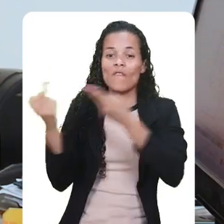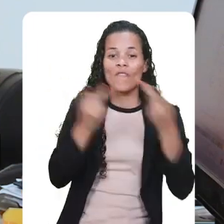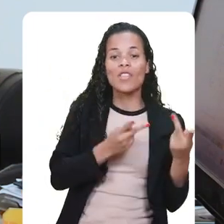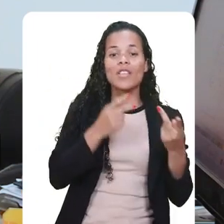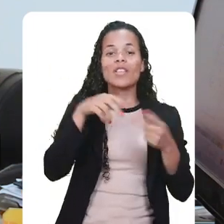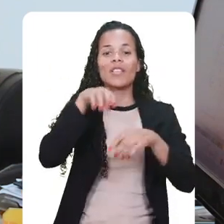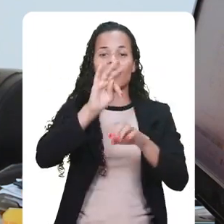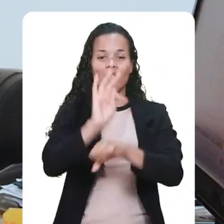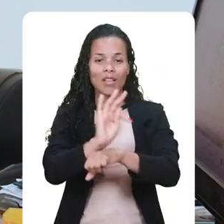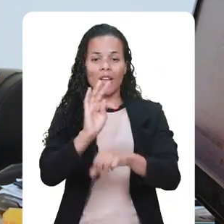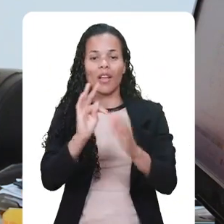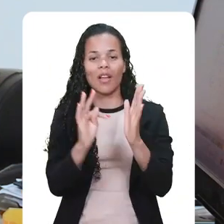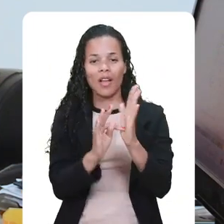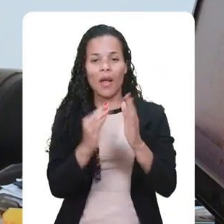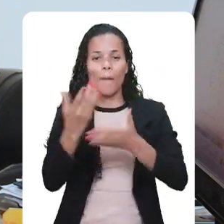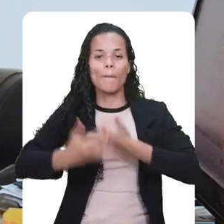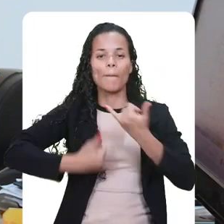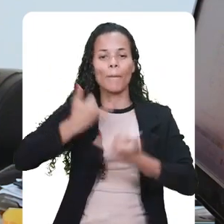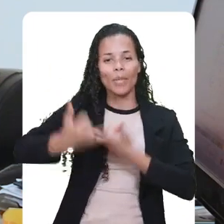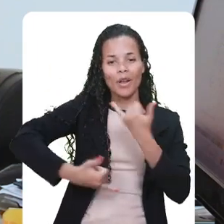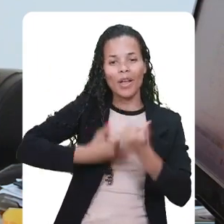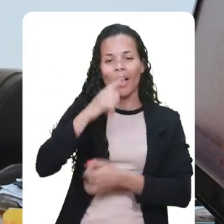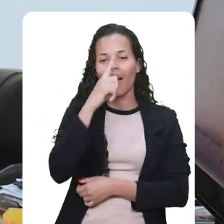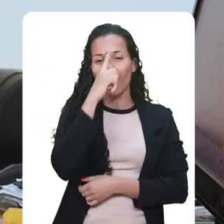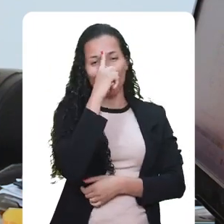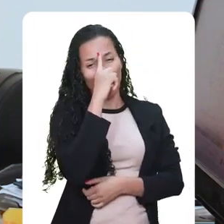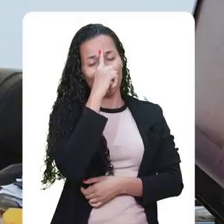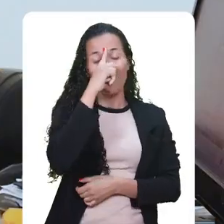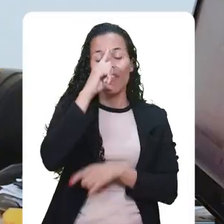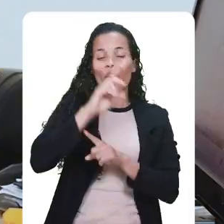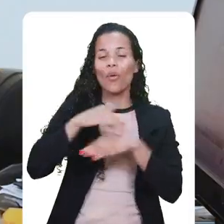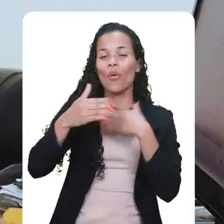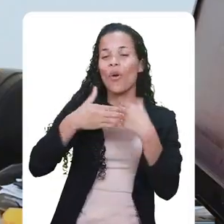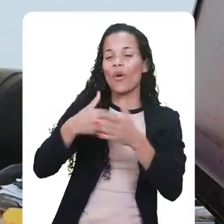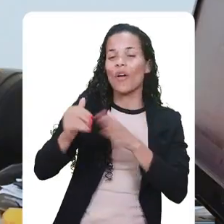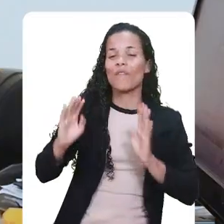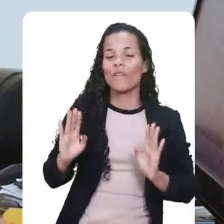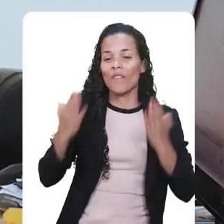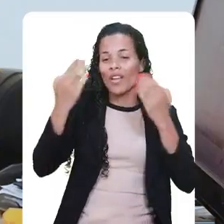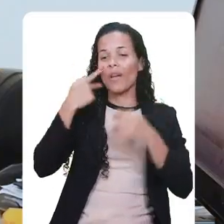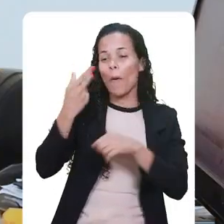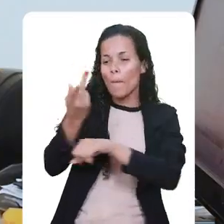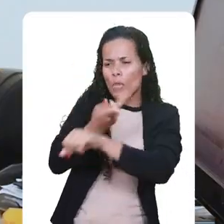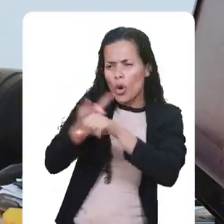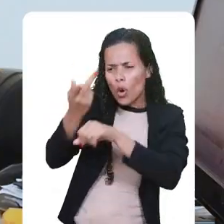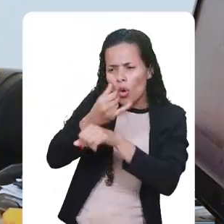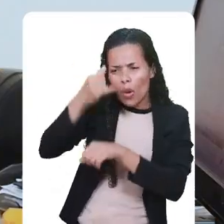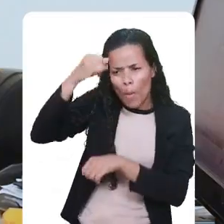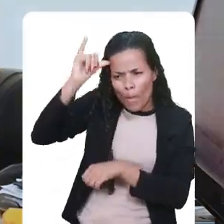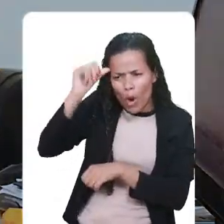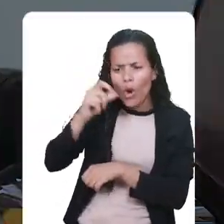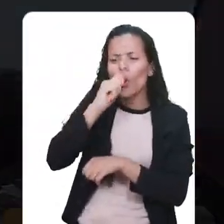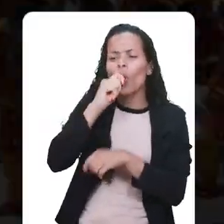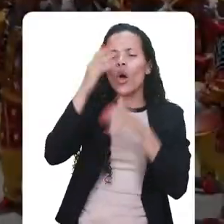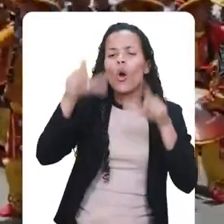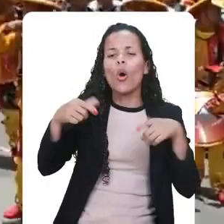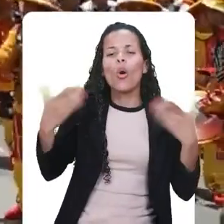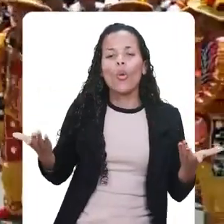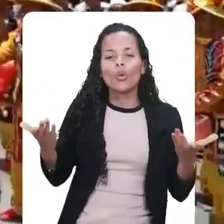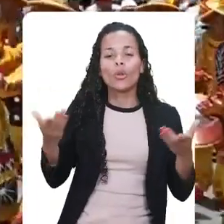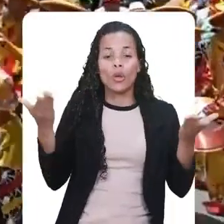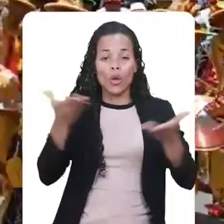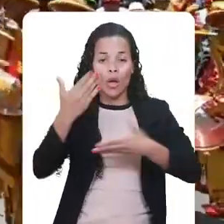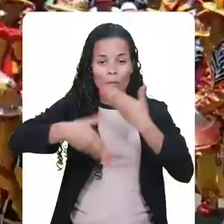o nosso município, para brincar um carnaval ou para viver qualquer outra festividade aqui na cidade, eles procuram o boi de carnaval, o boi de buzina. Nos